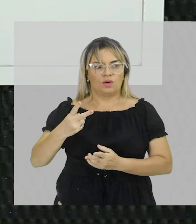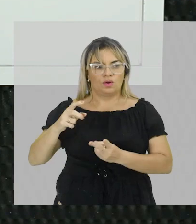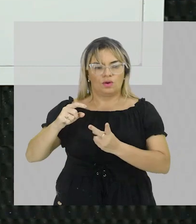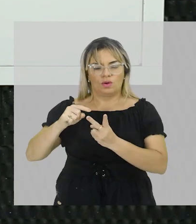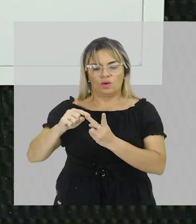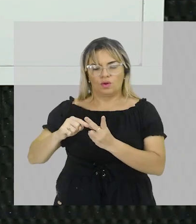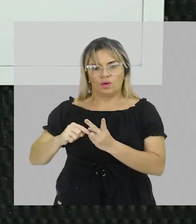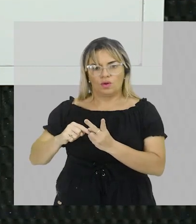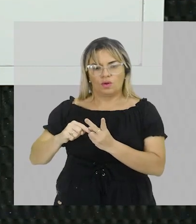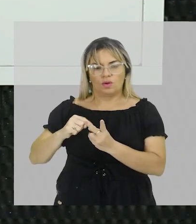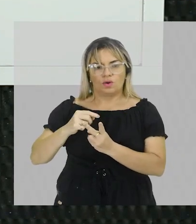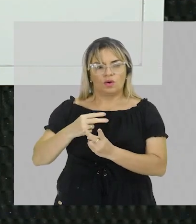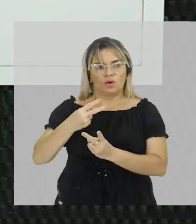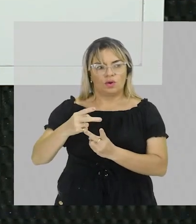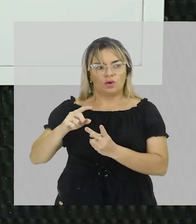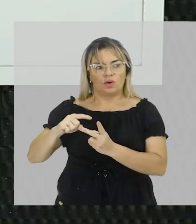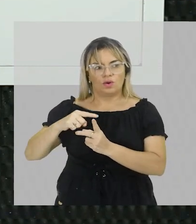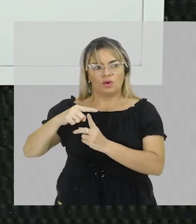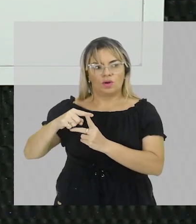dividido